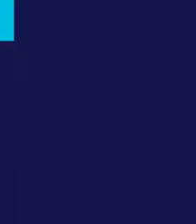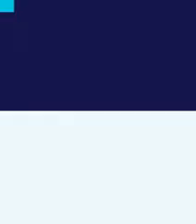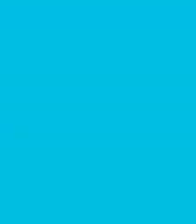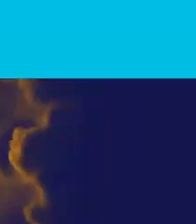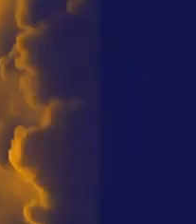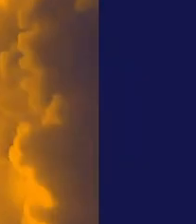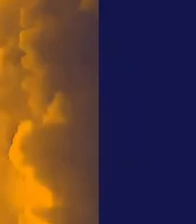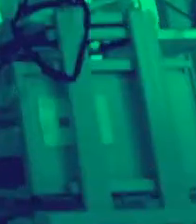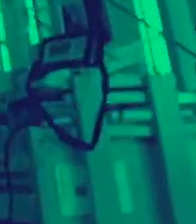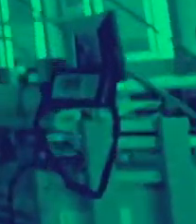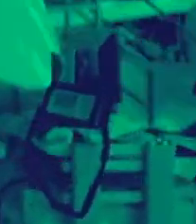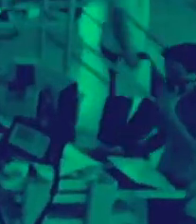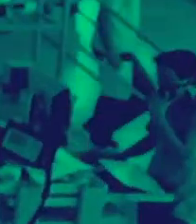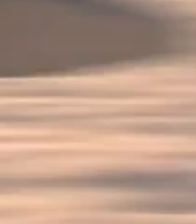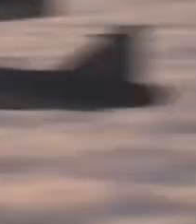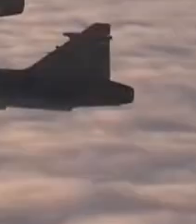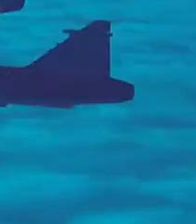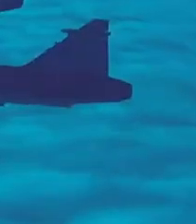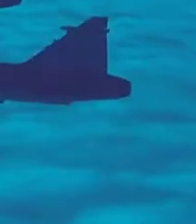Tchau. Tchau.